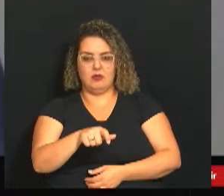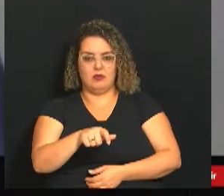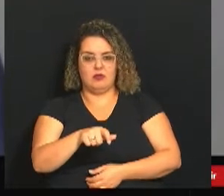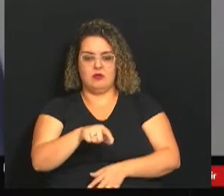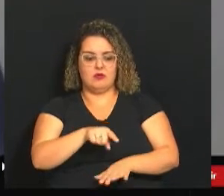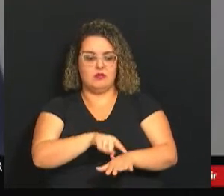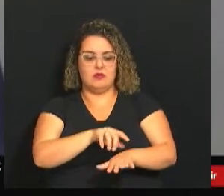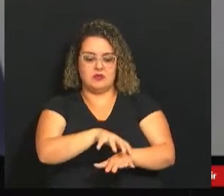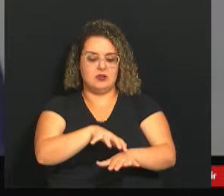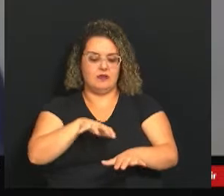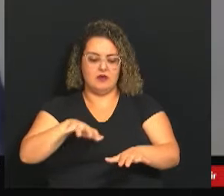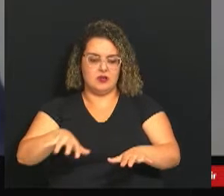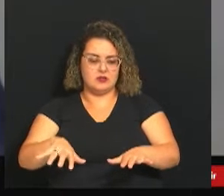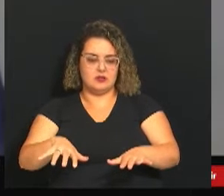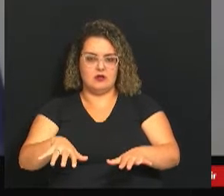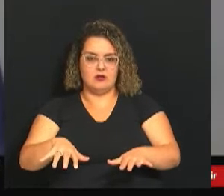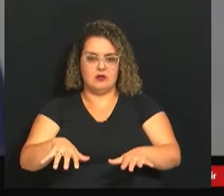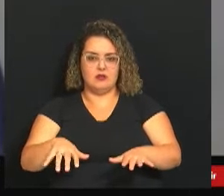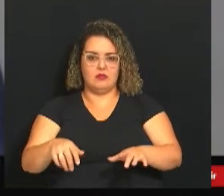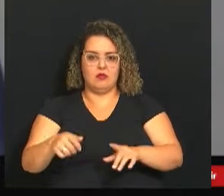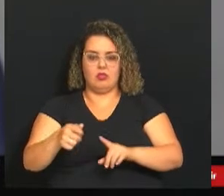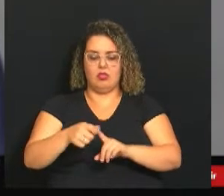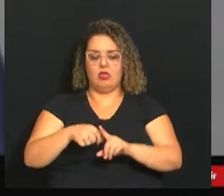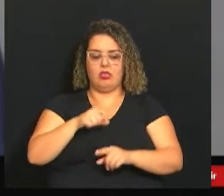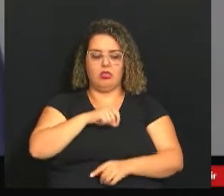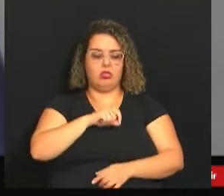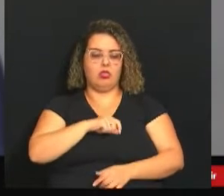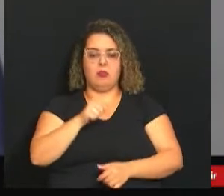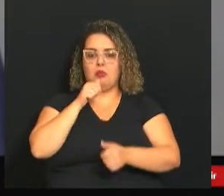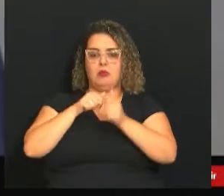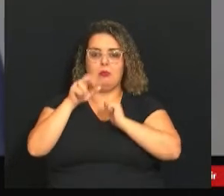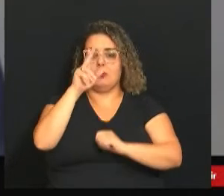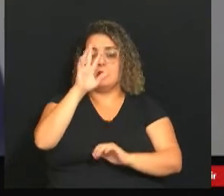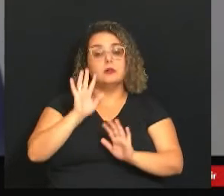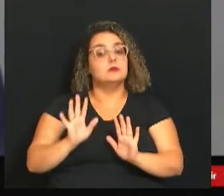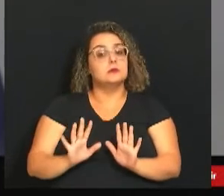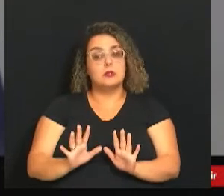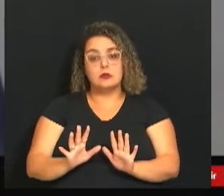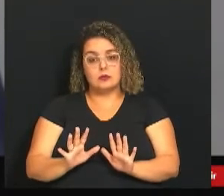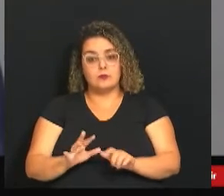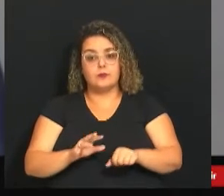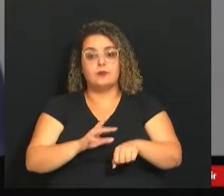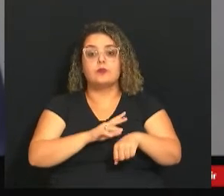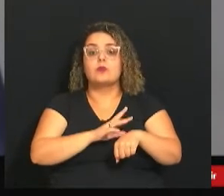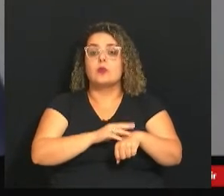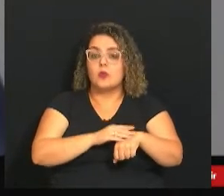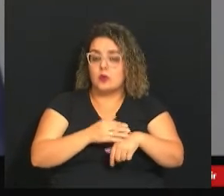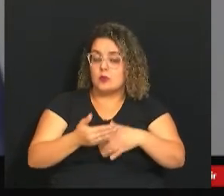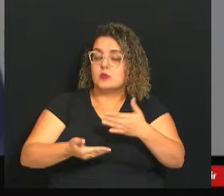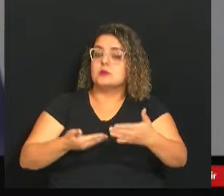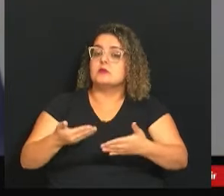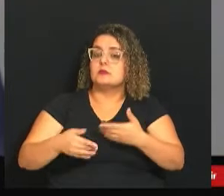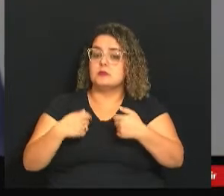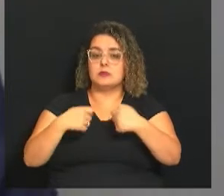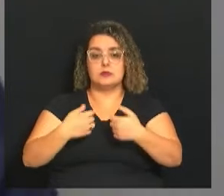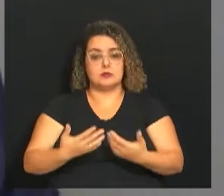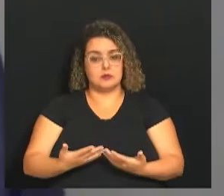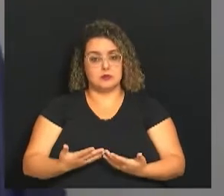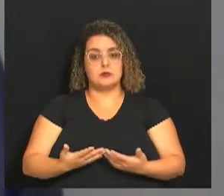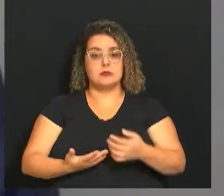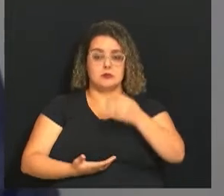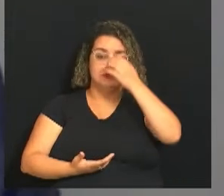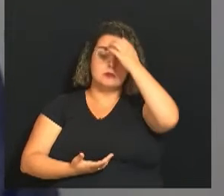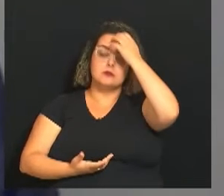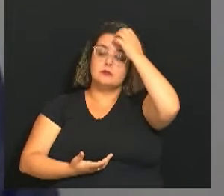pelo INSS, vai ficar ganhando dinheiro do governo para beber. Não, não é isso. É uma doença que precisa de tratamento e tem um alto